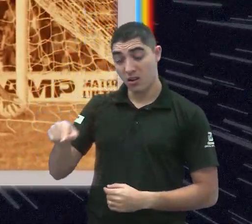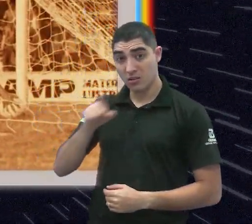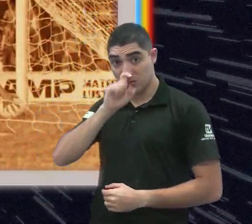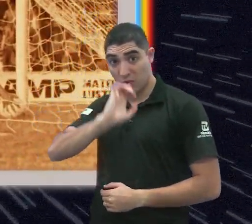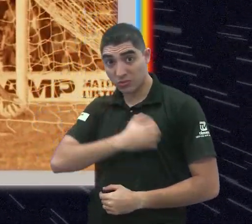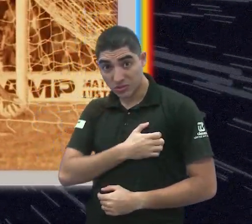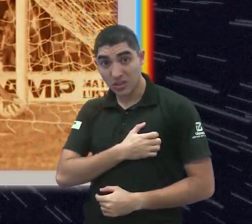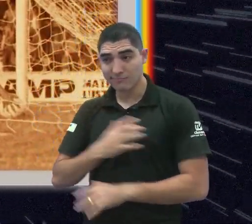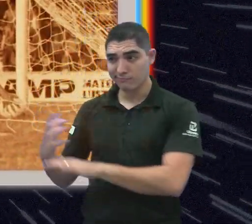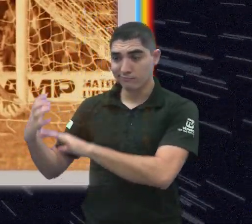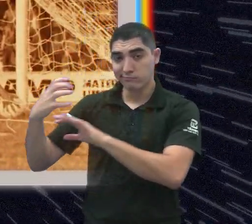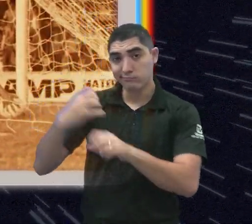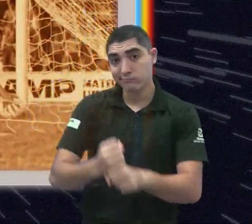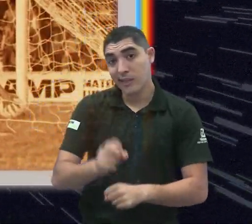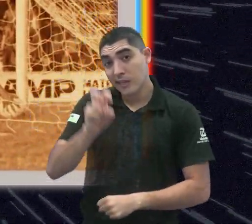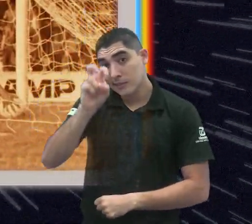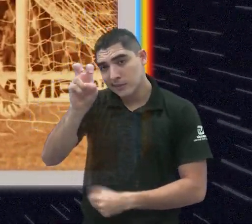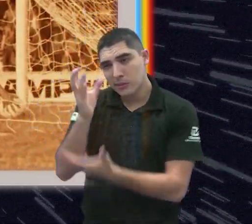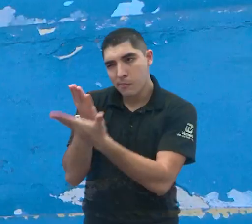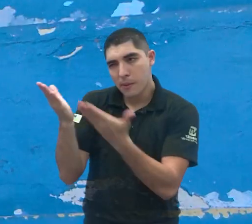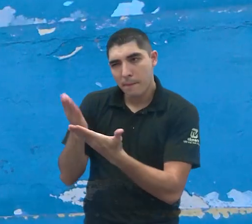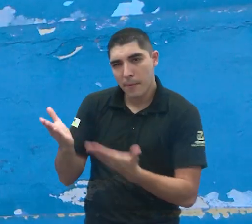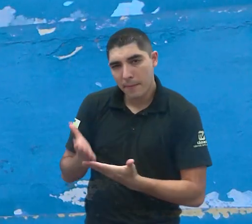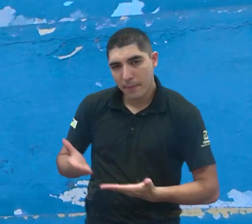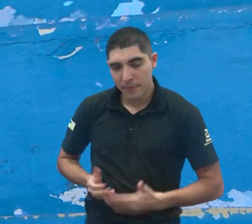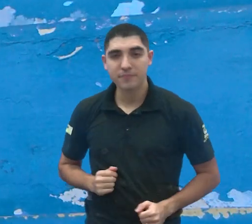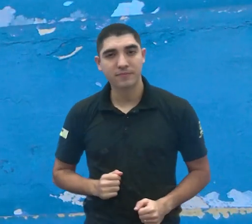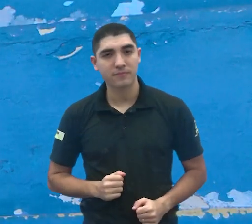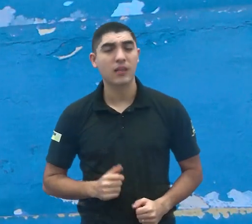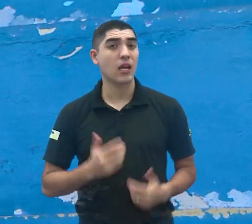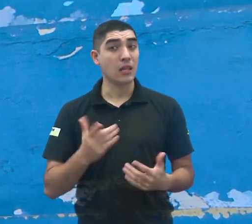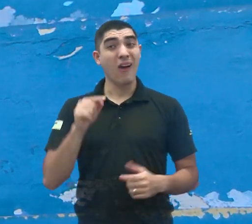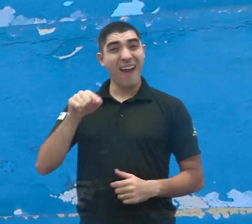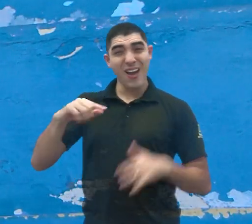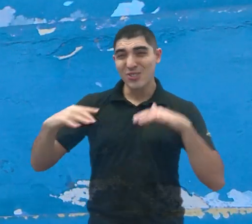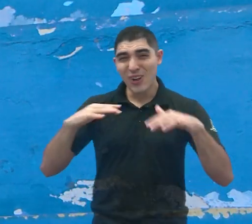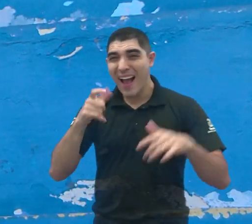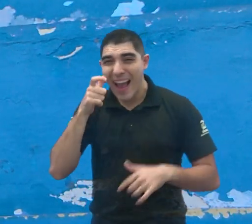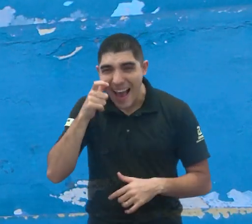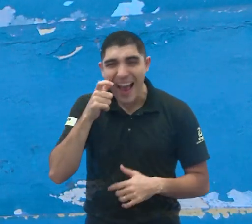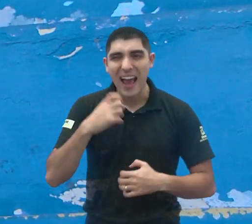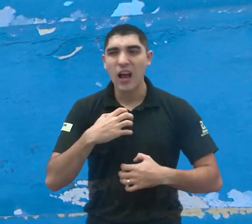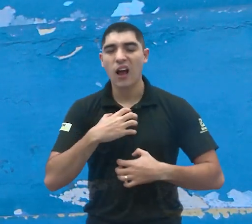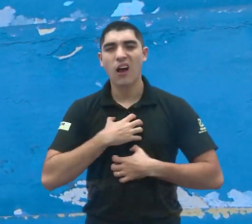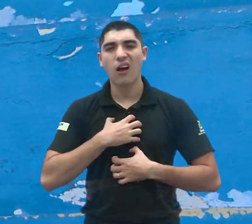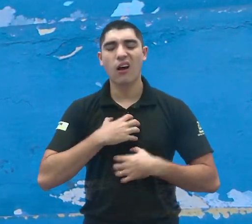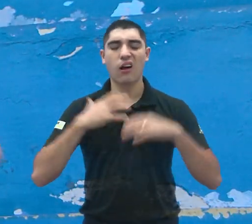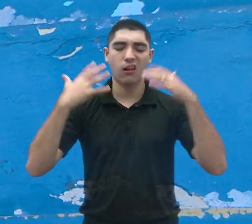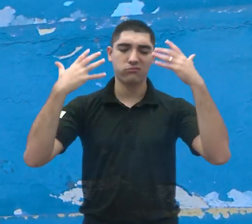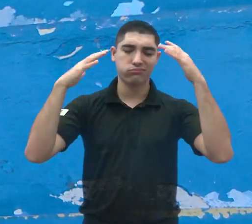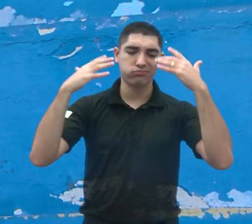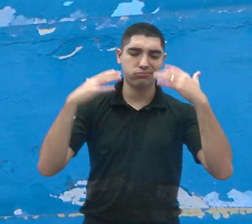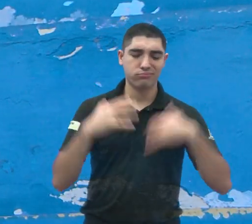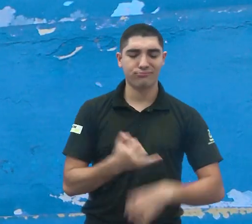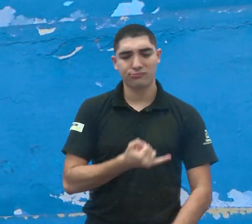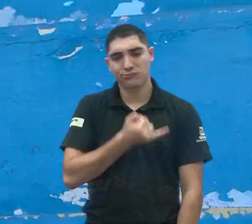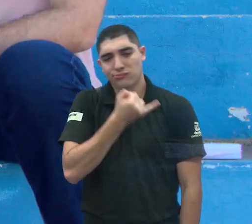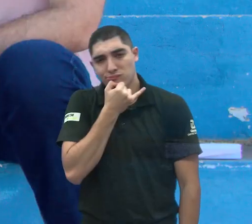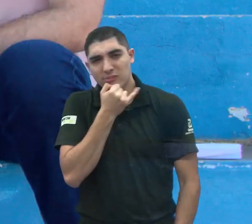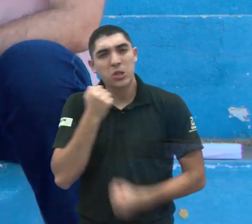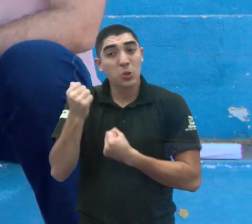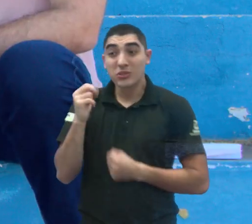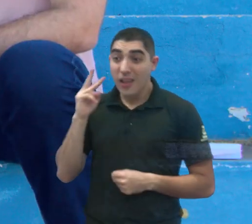na 5ª derrota do São José naquele campeonato. A torcida saiu aborrecida, a cidade esfriou, legal,